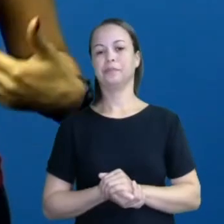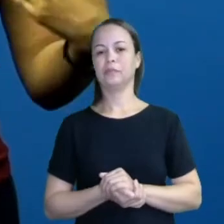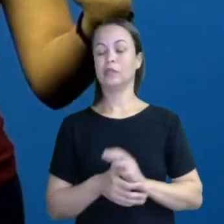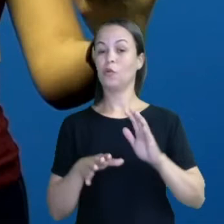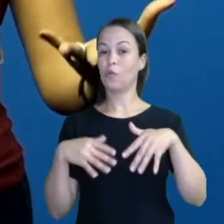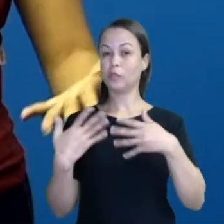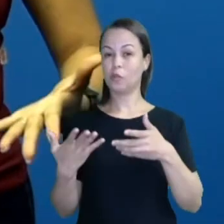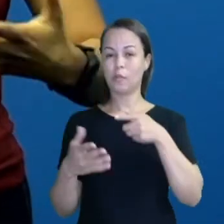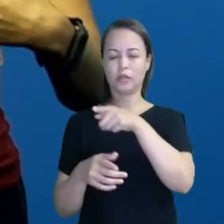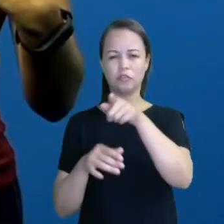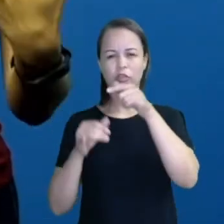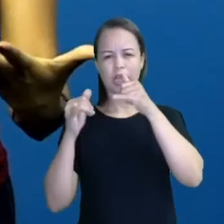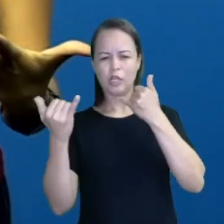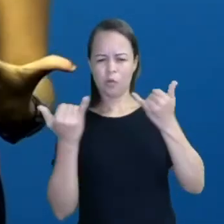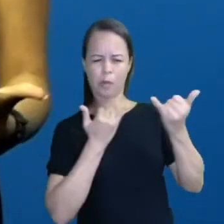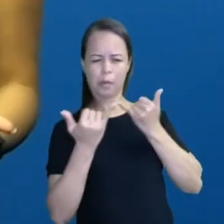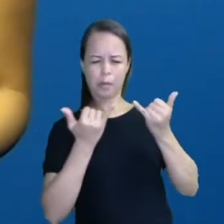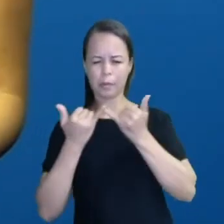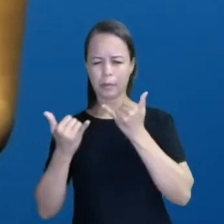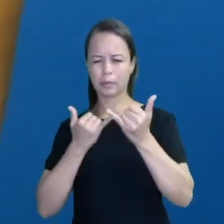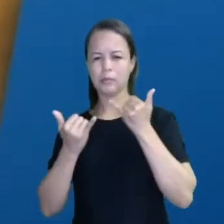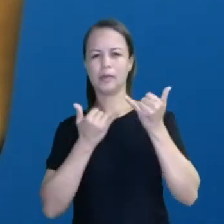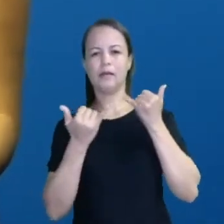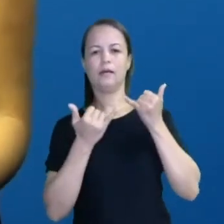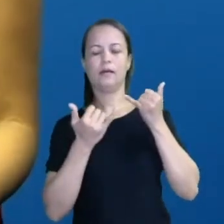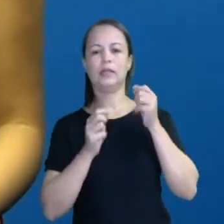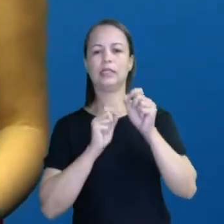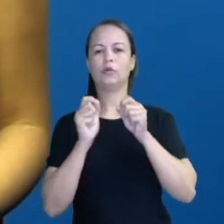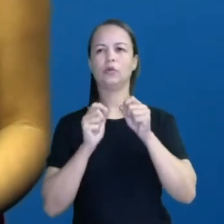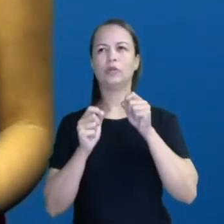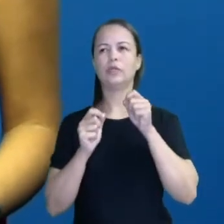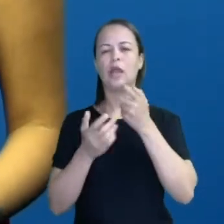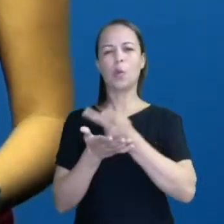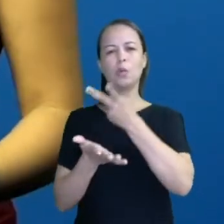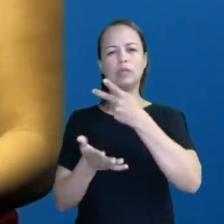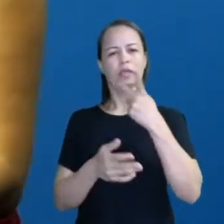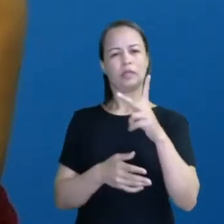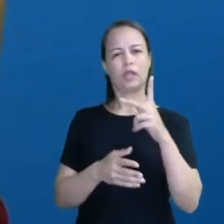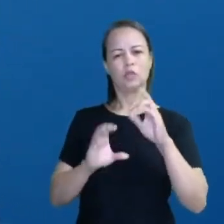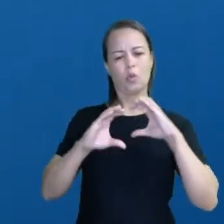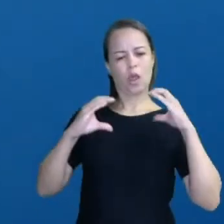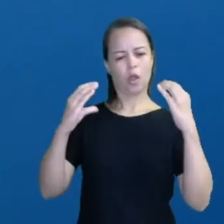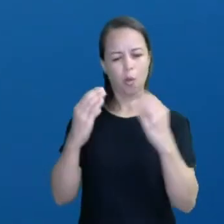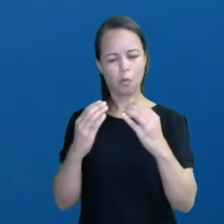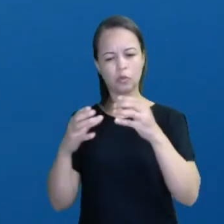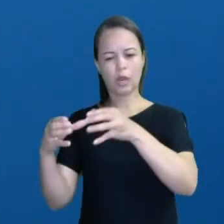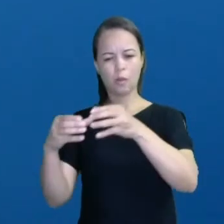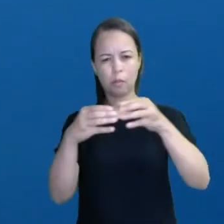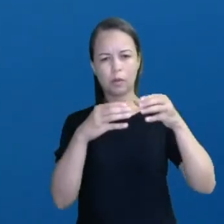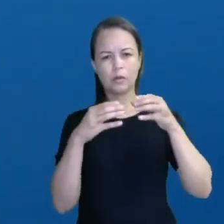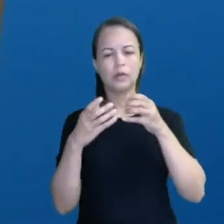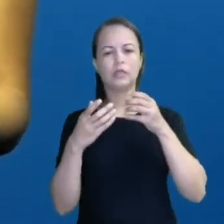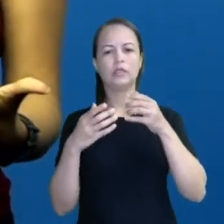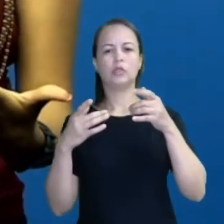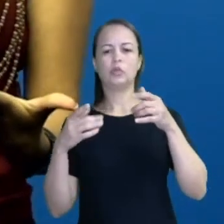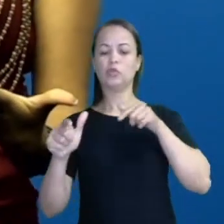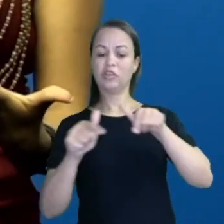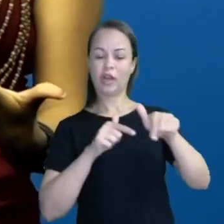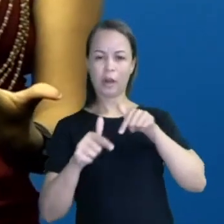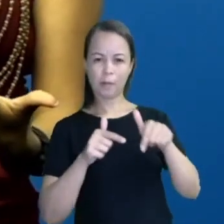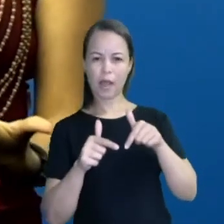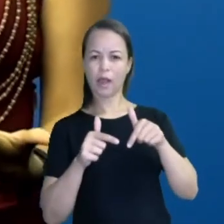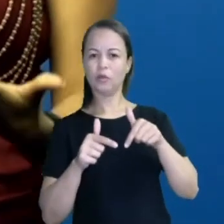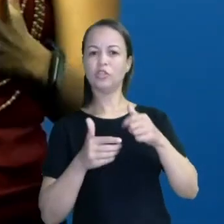mais você se informa, se mantém informado do que está acontecendo na sua comunidade, dos serviços que são prestados e dos serviços que não